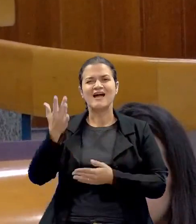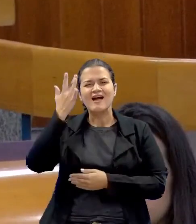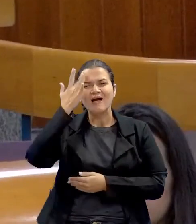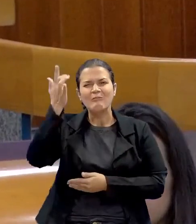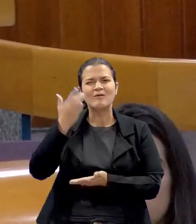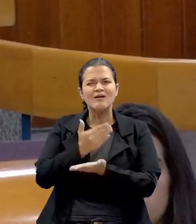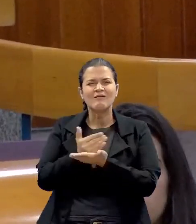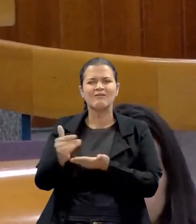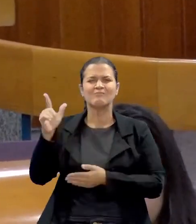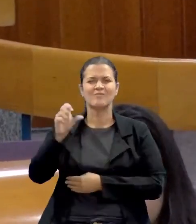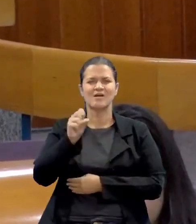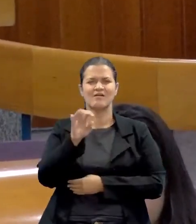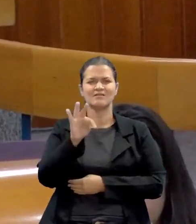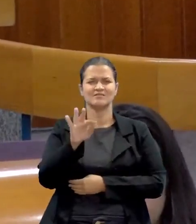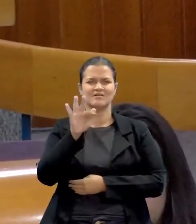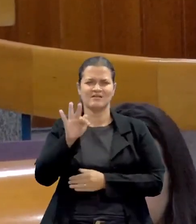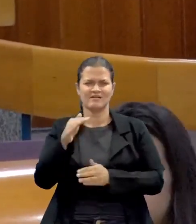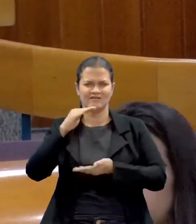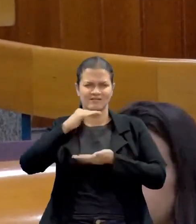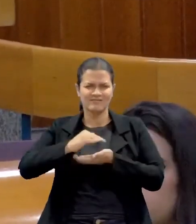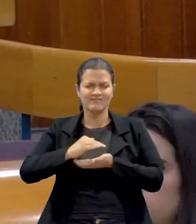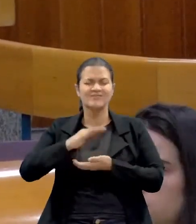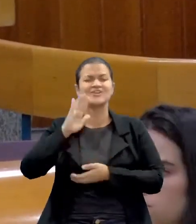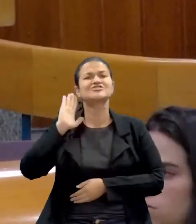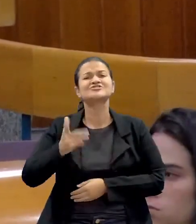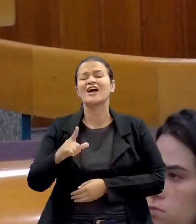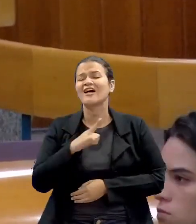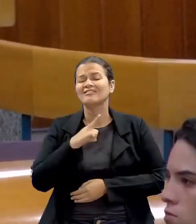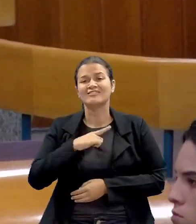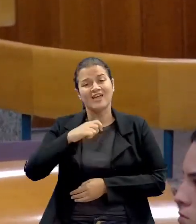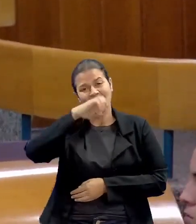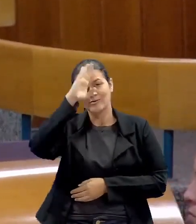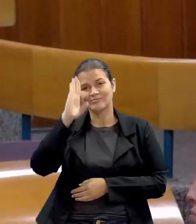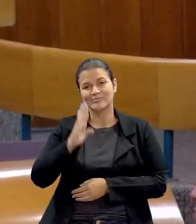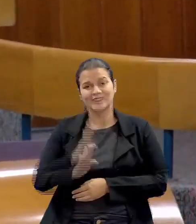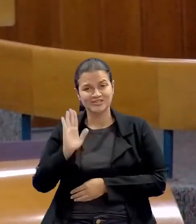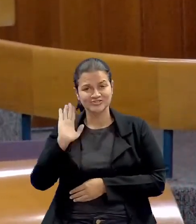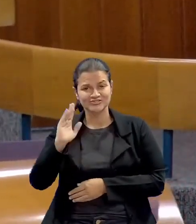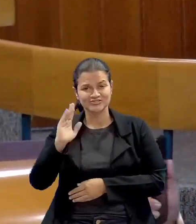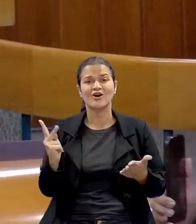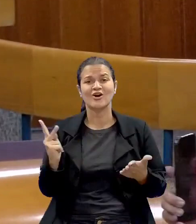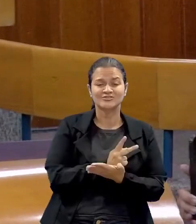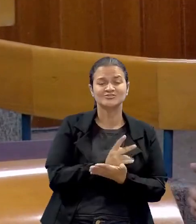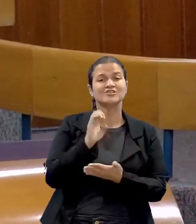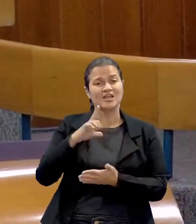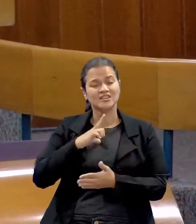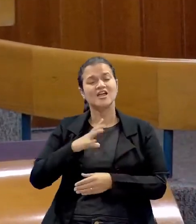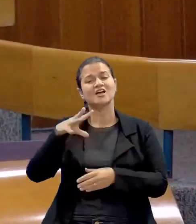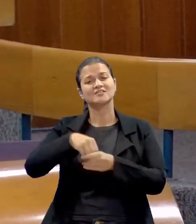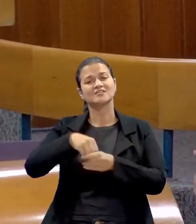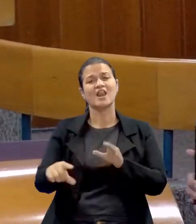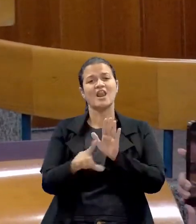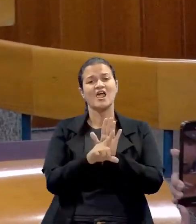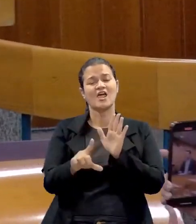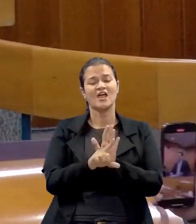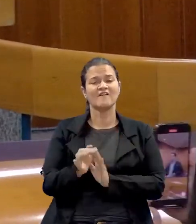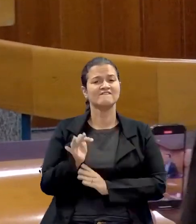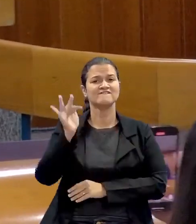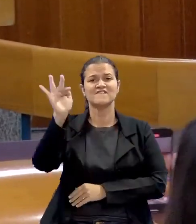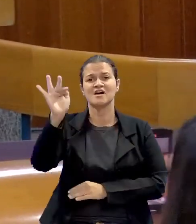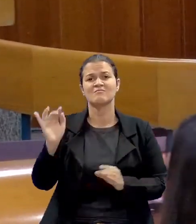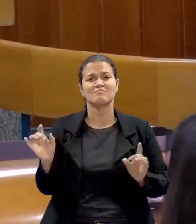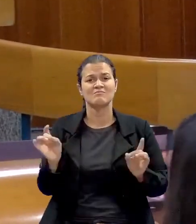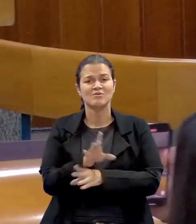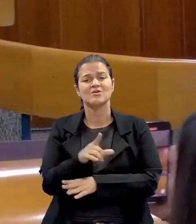no STF. Já existe no Brasil alguns casos que já é previsto na lei federal, vereador Ronilson Reis,